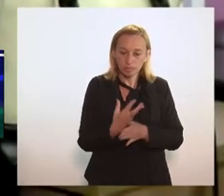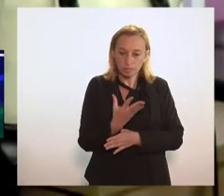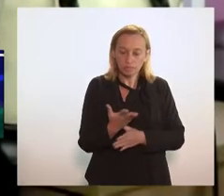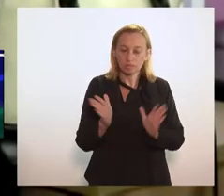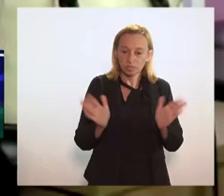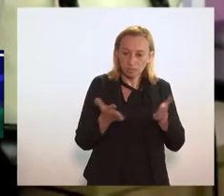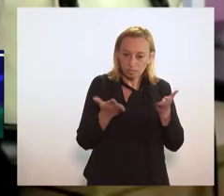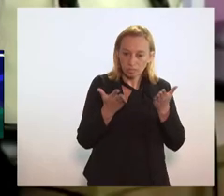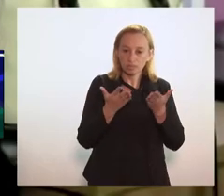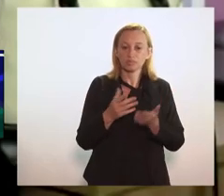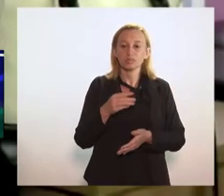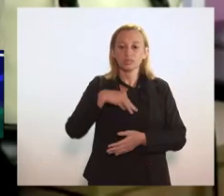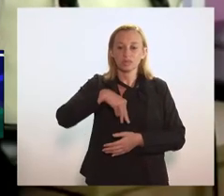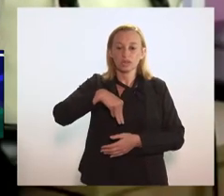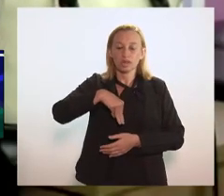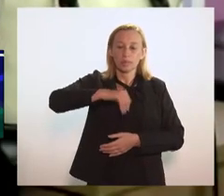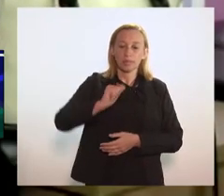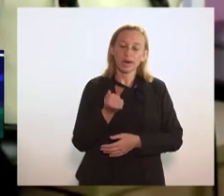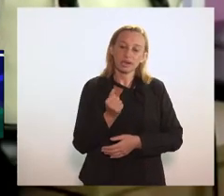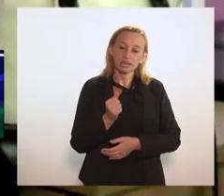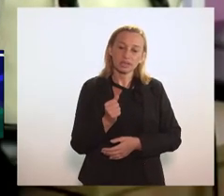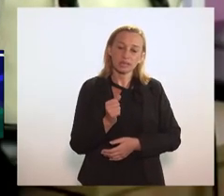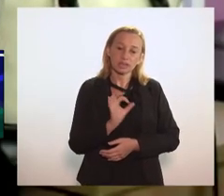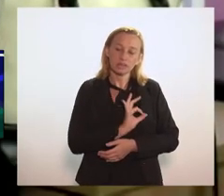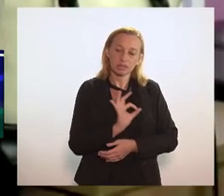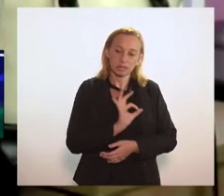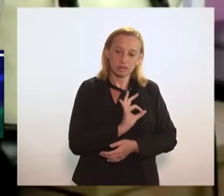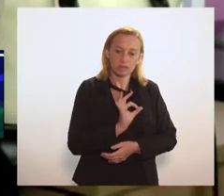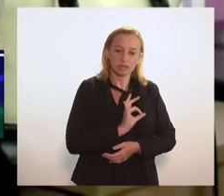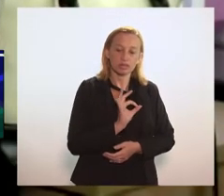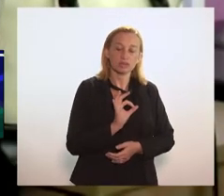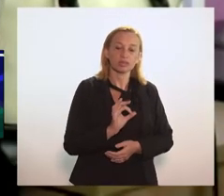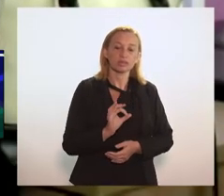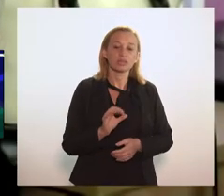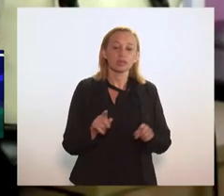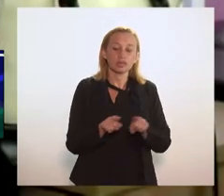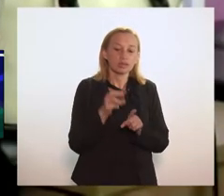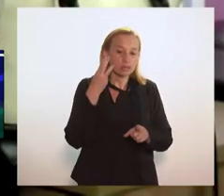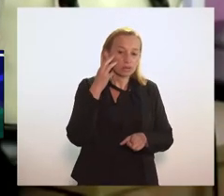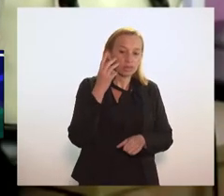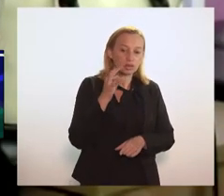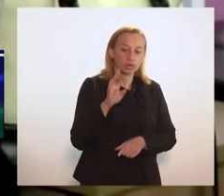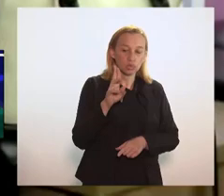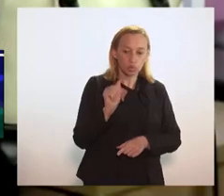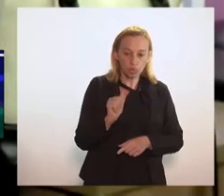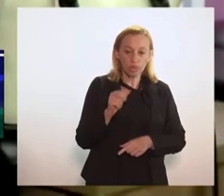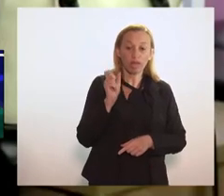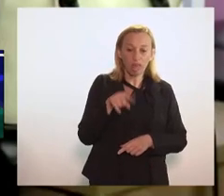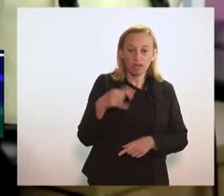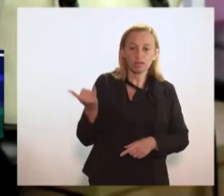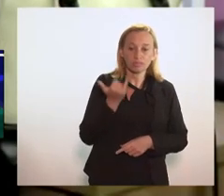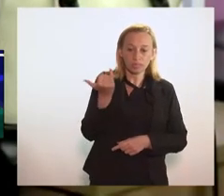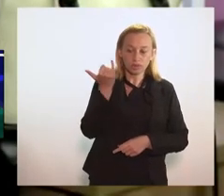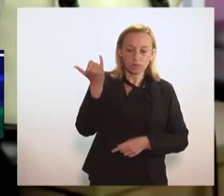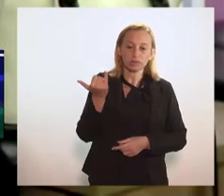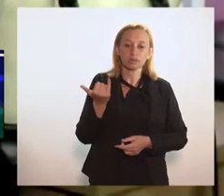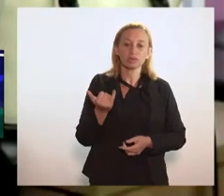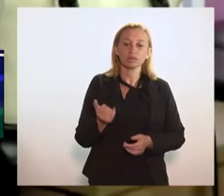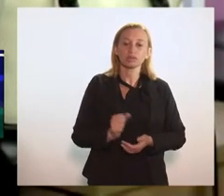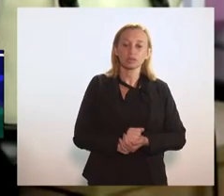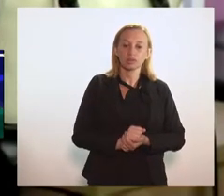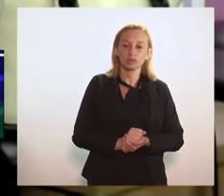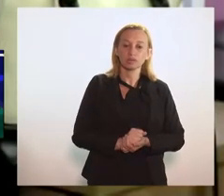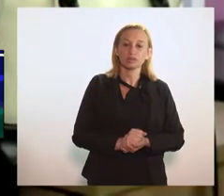iniciativa, a deputada Marta Rocha, o Valdeque Carneiro e o Gustavo Cutuca. é importantíssimo, e a Marta, como